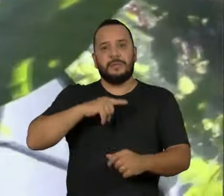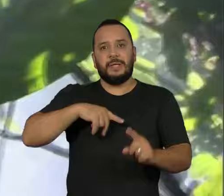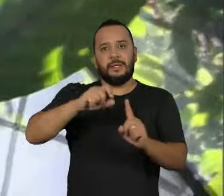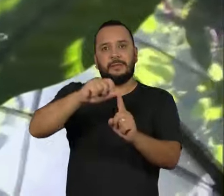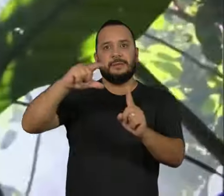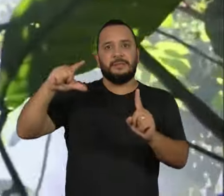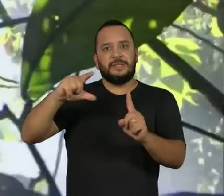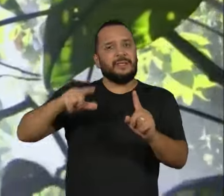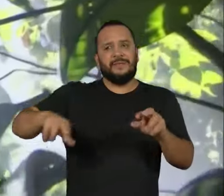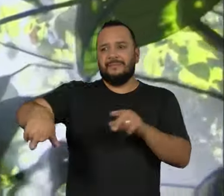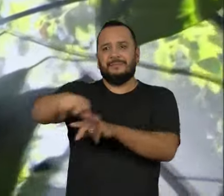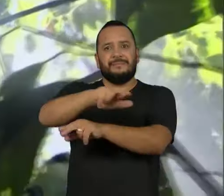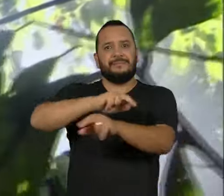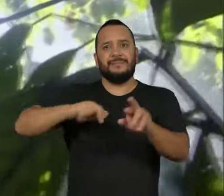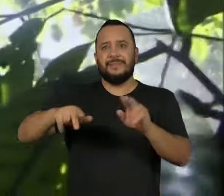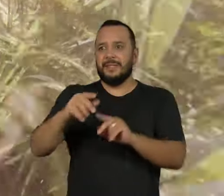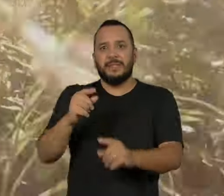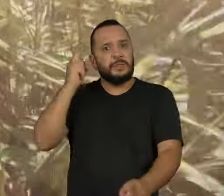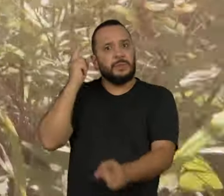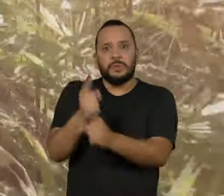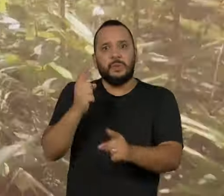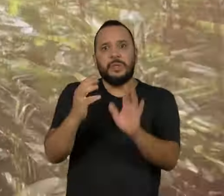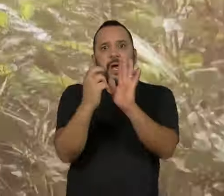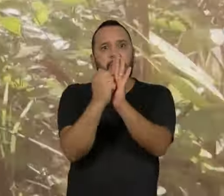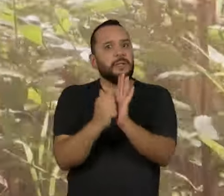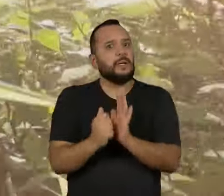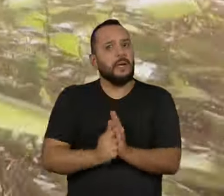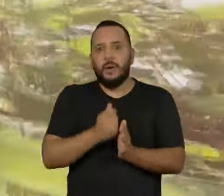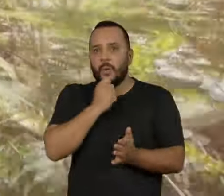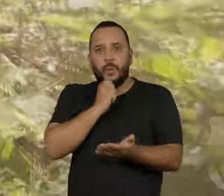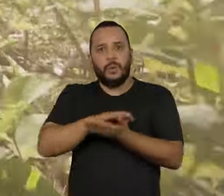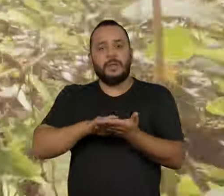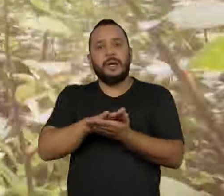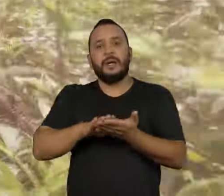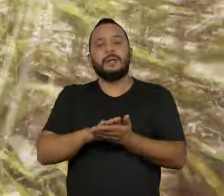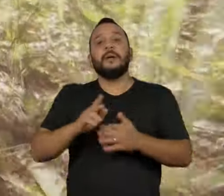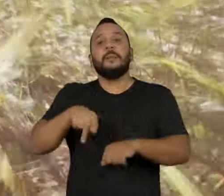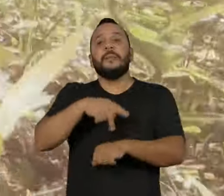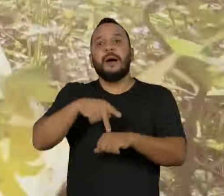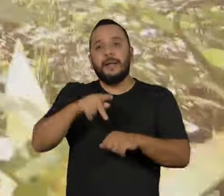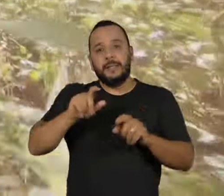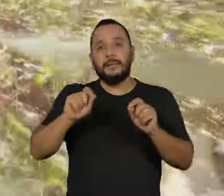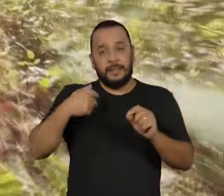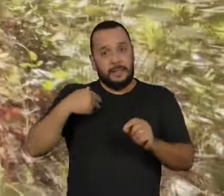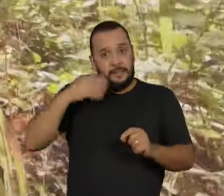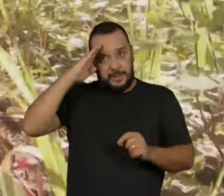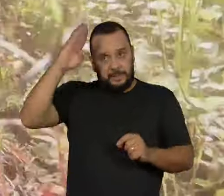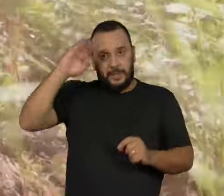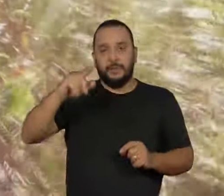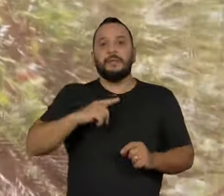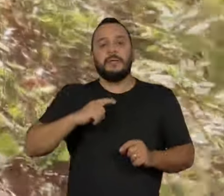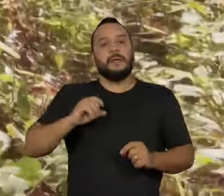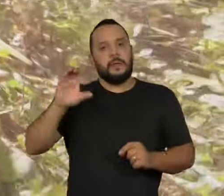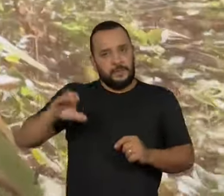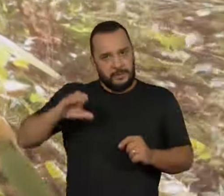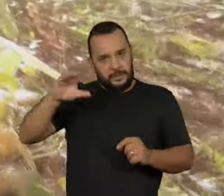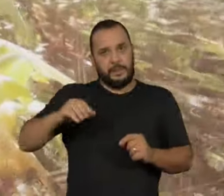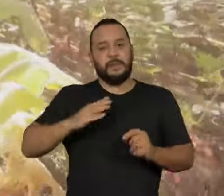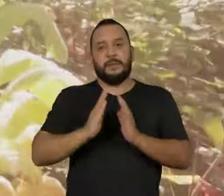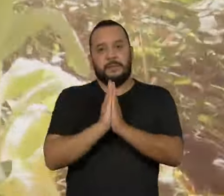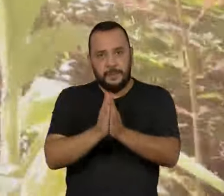ainda não identificadas. Entre as nações principais que abrigam essas plantas não descritas estão Colômbia,